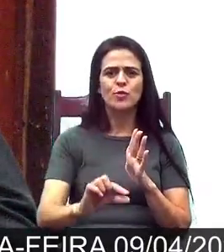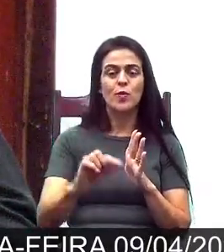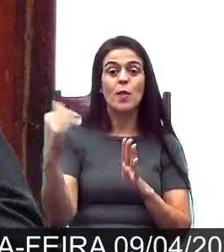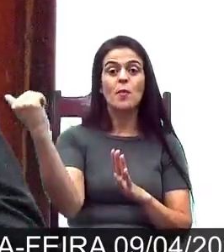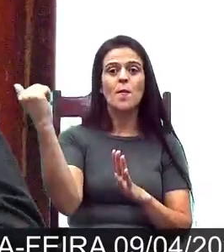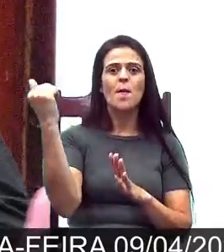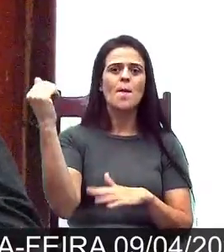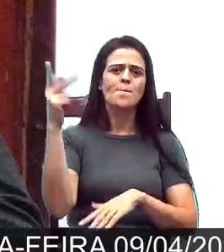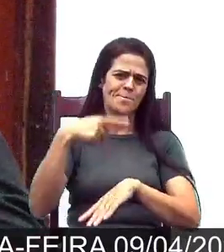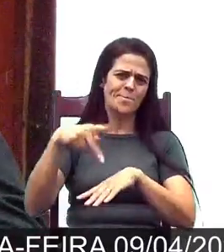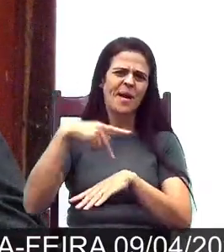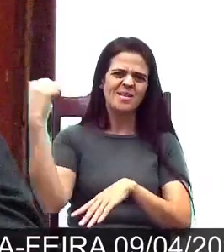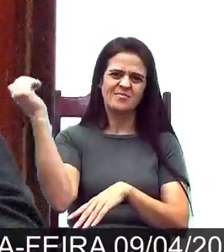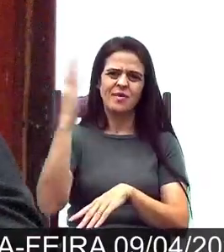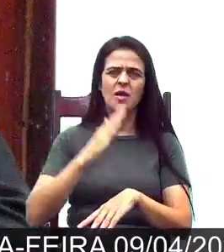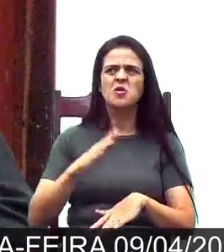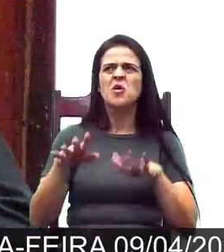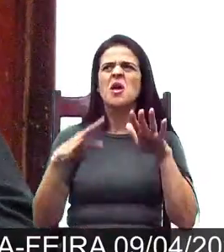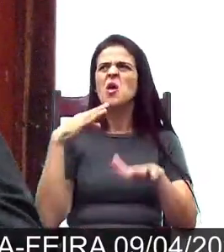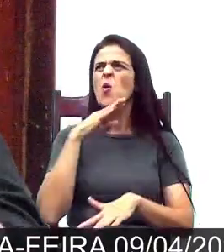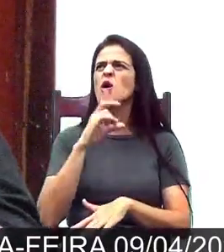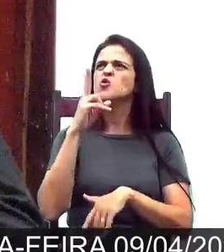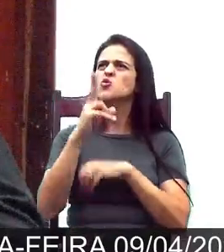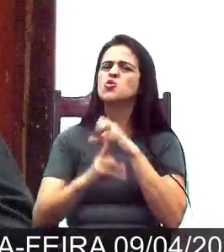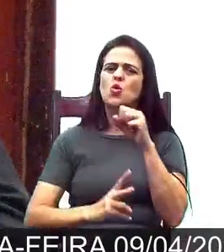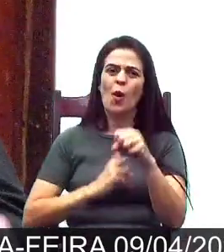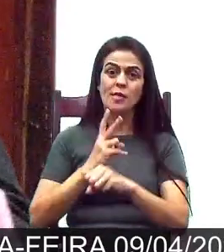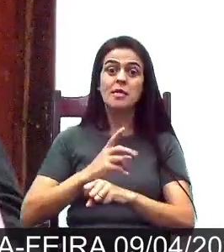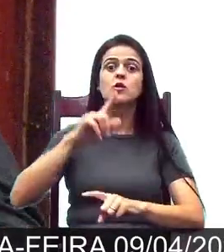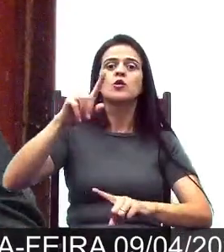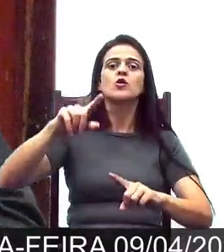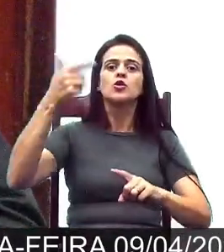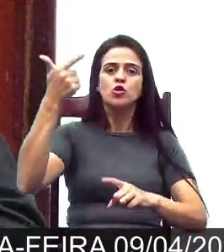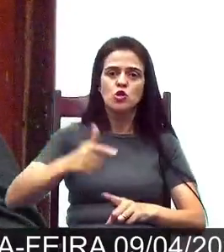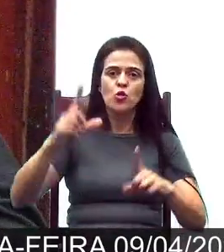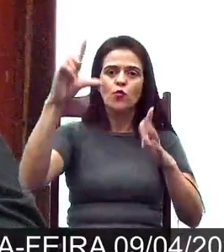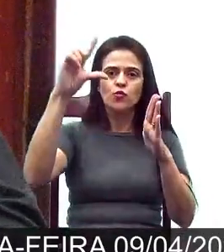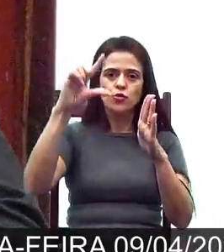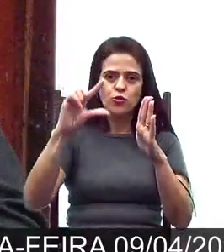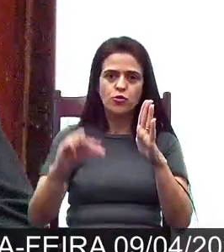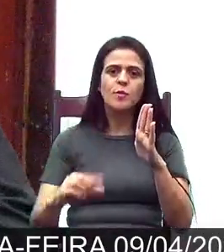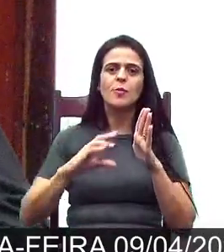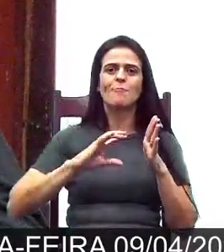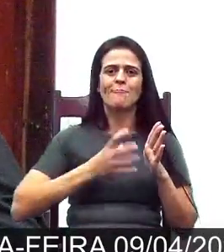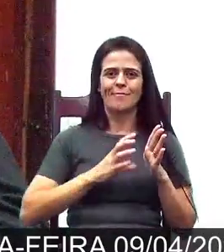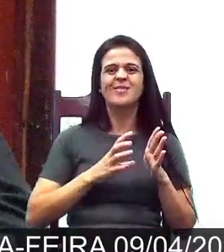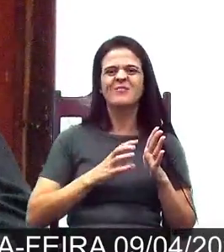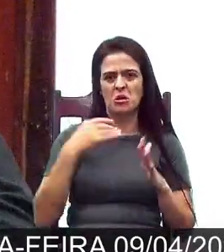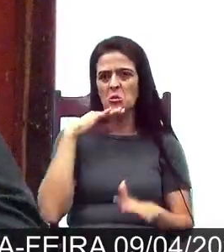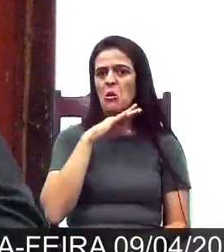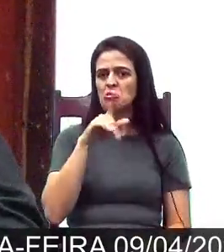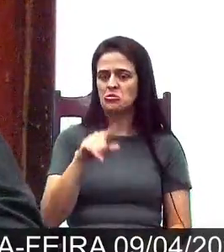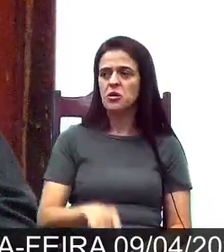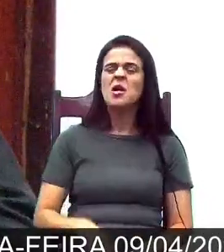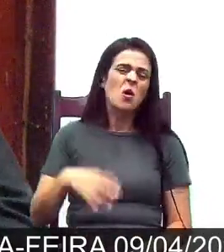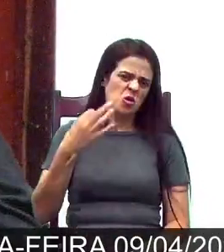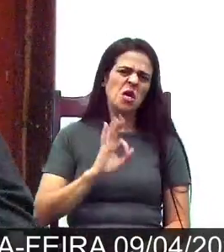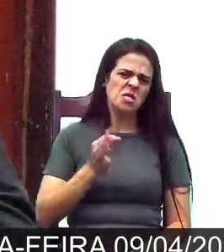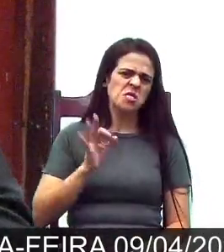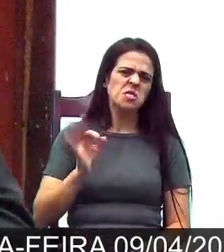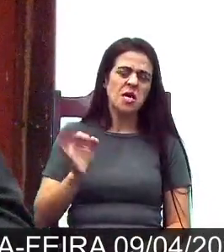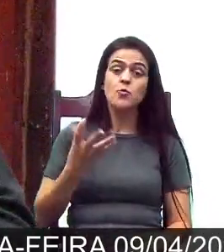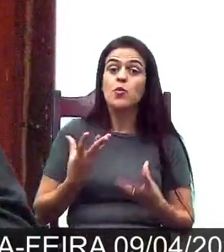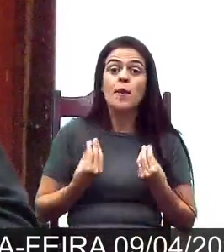país. E daqui 2 anos vai diminuir mais, porque só vai apertando. E eu acho que é o certo, porque tem